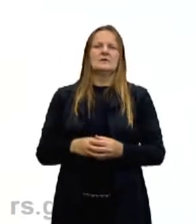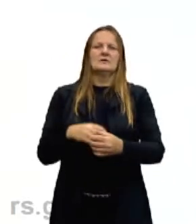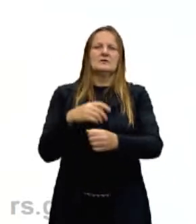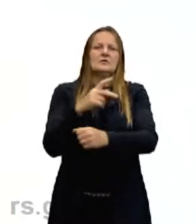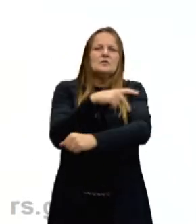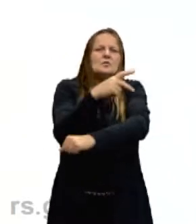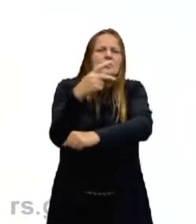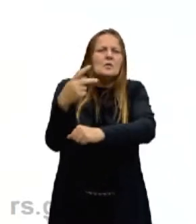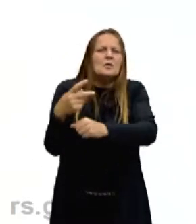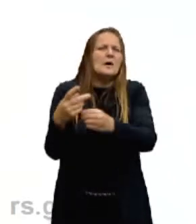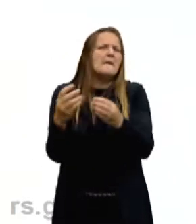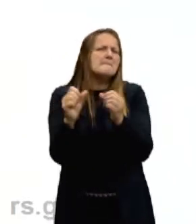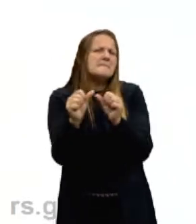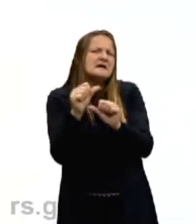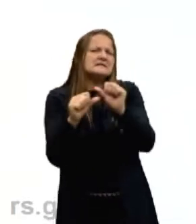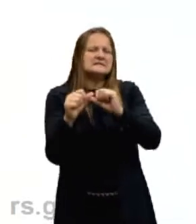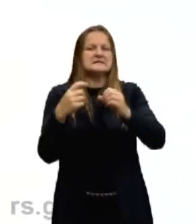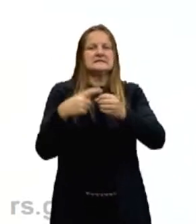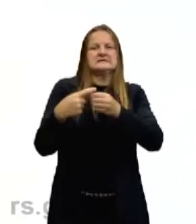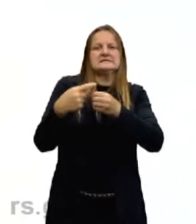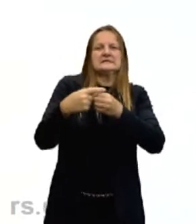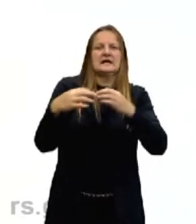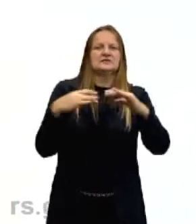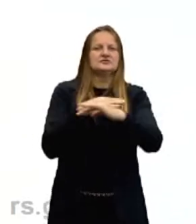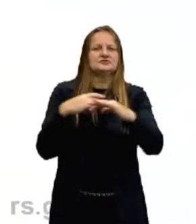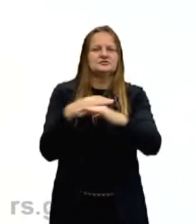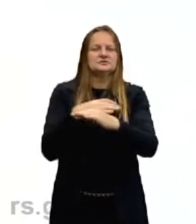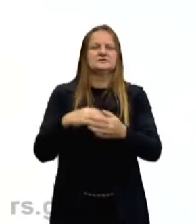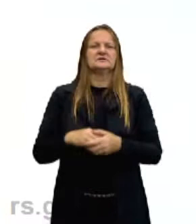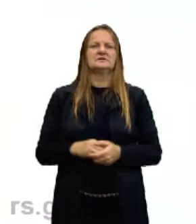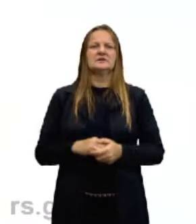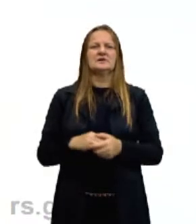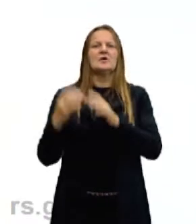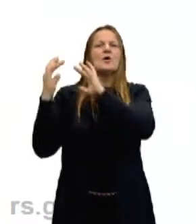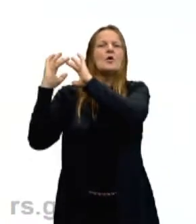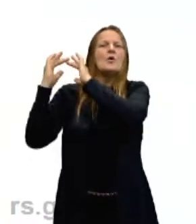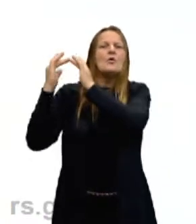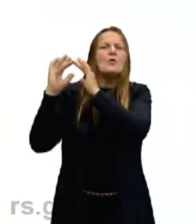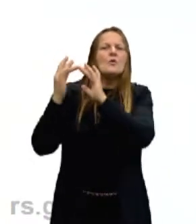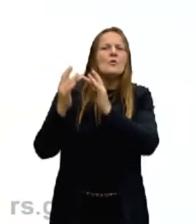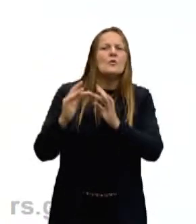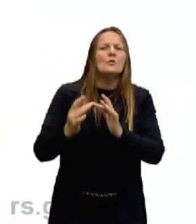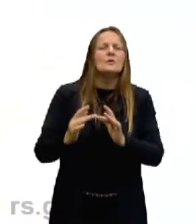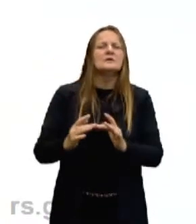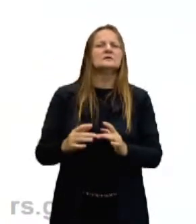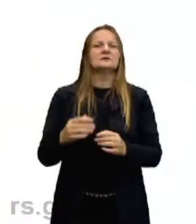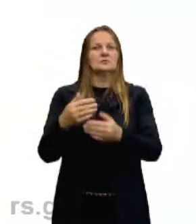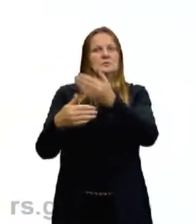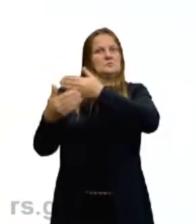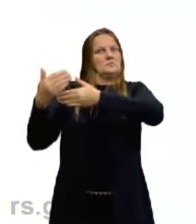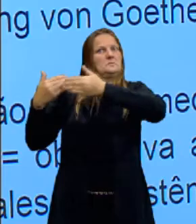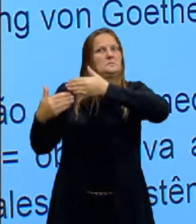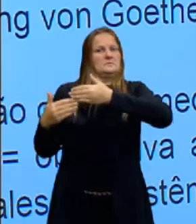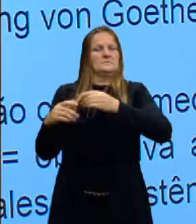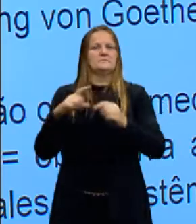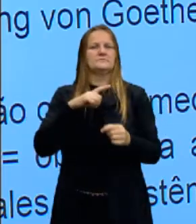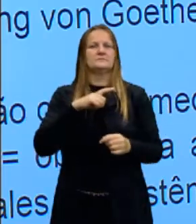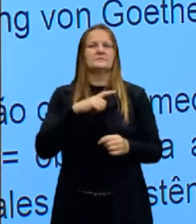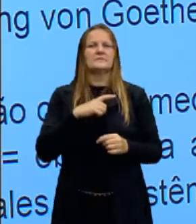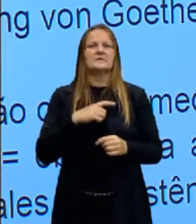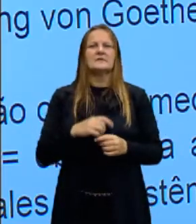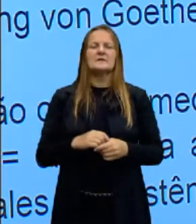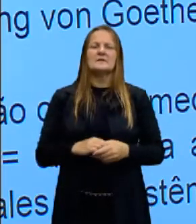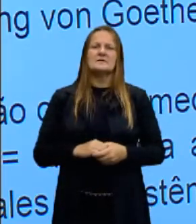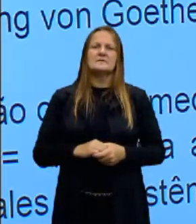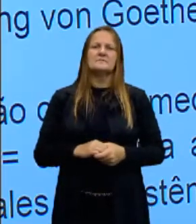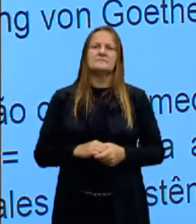é mais da cidade vai ser mais Urbano né o classicismo quero anterior ele é muito ele é o fogo e